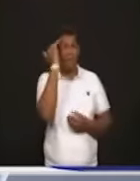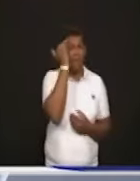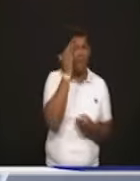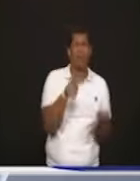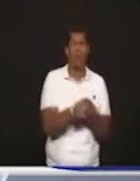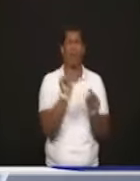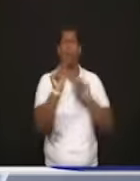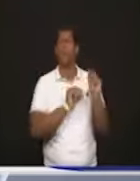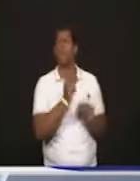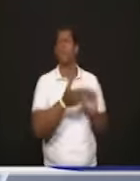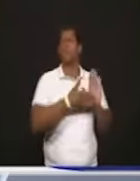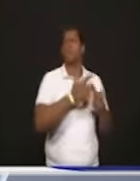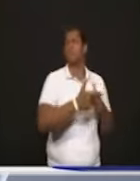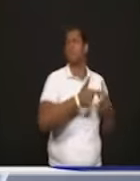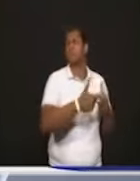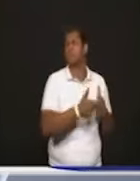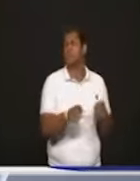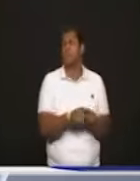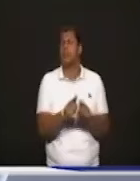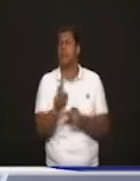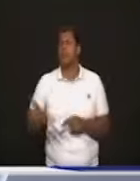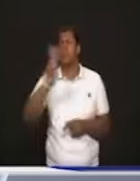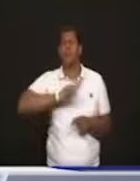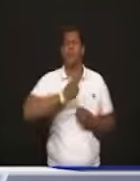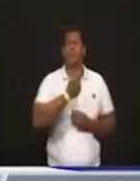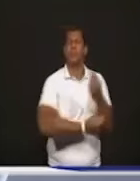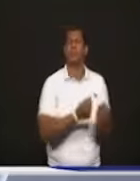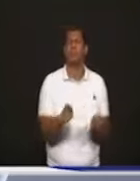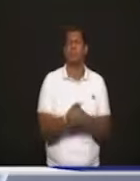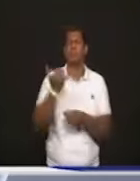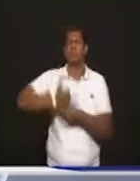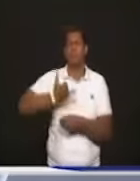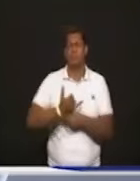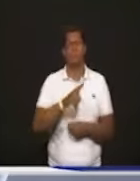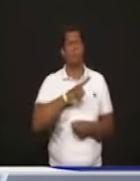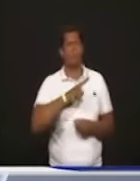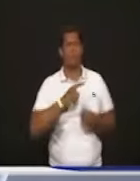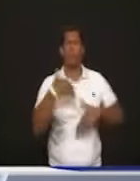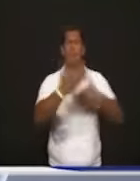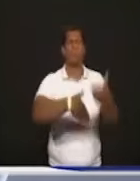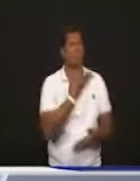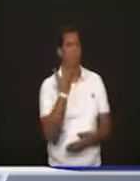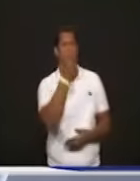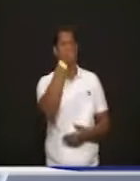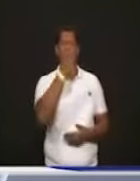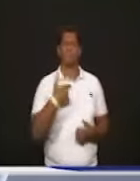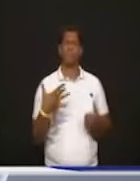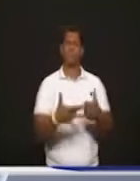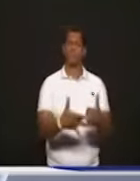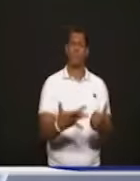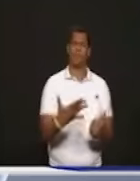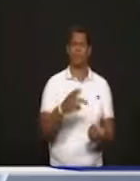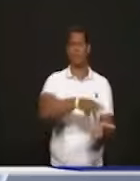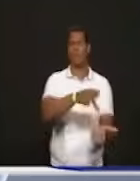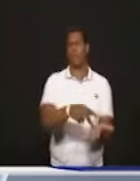infância Lord inglês discutindo né hoje pelo amor de Deus O cara vai para um debate chama o outro de drogado mas